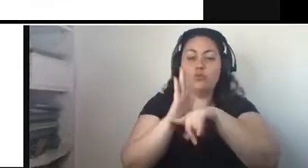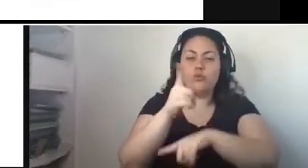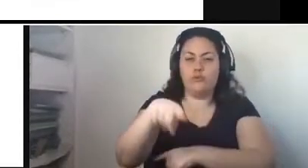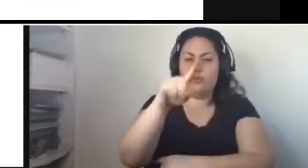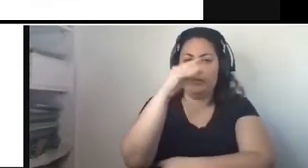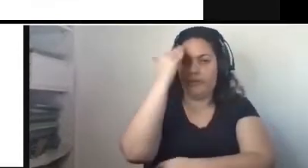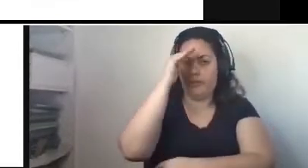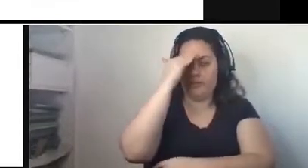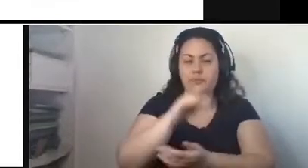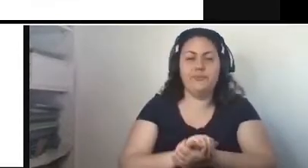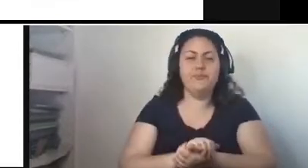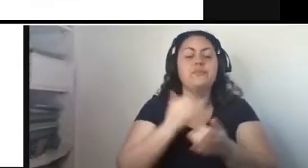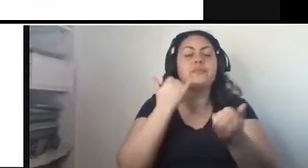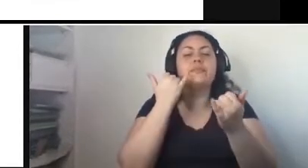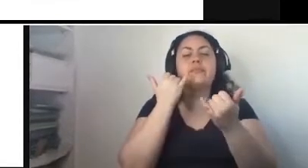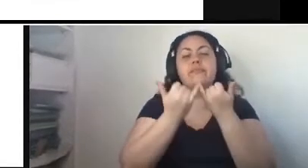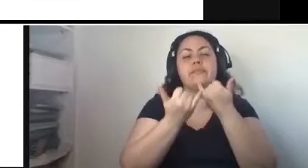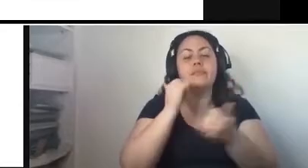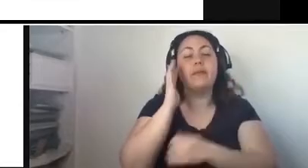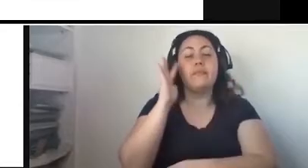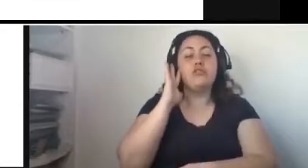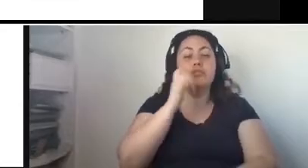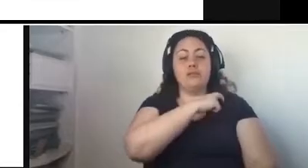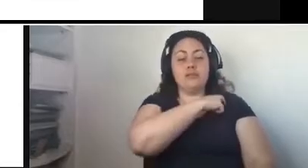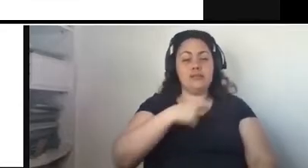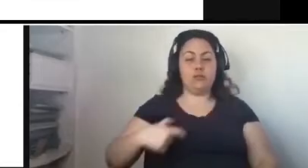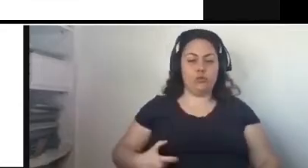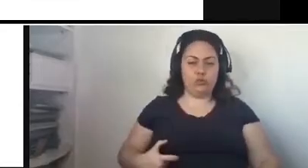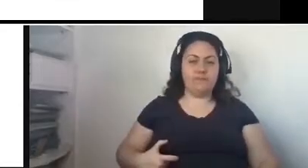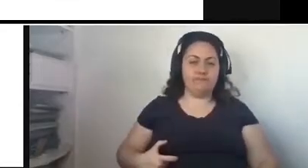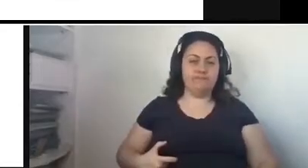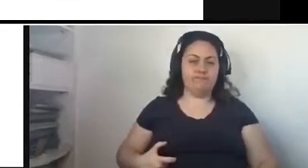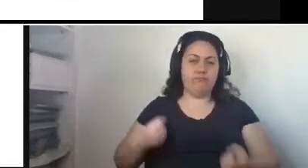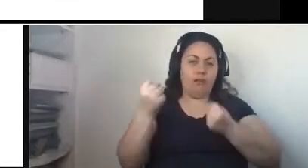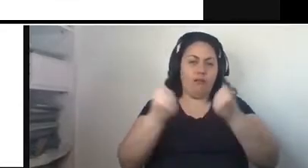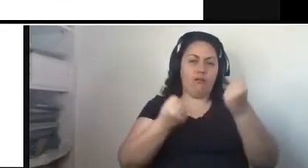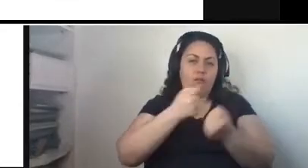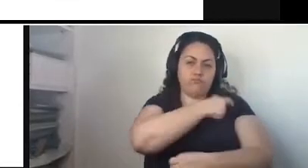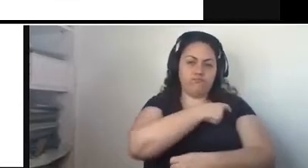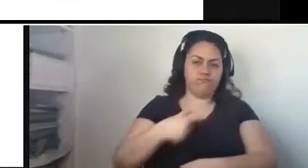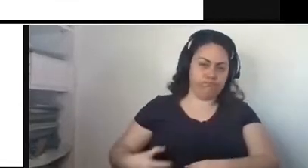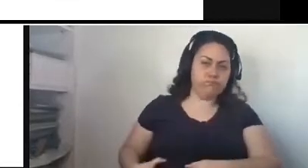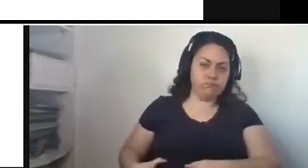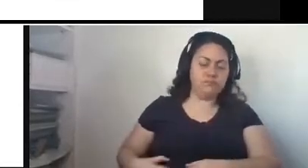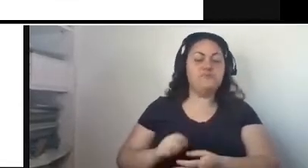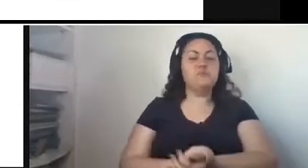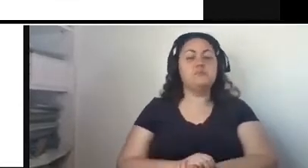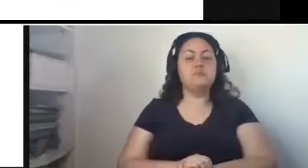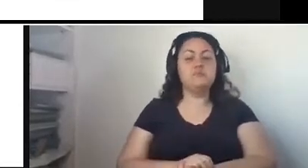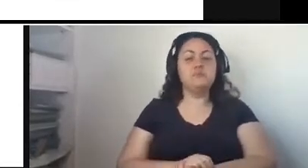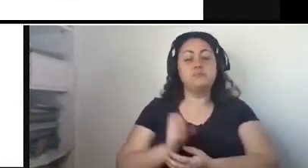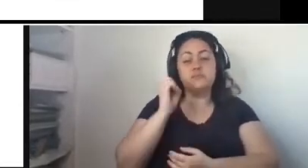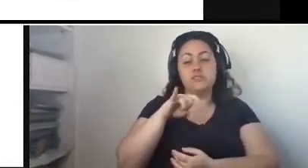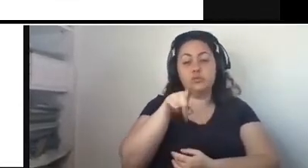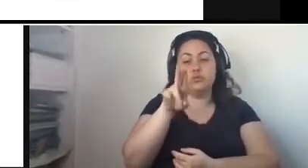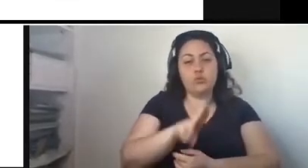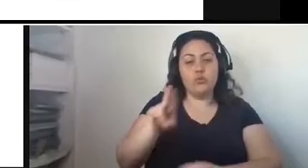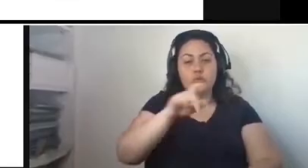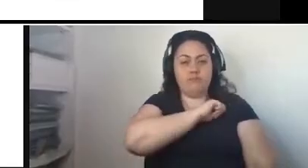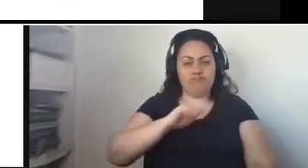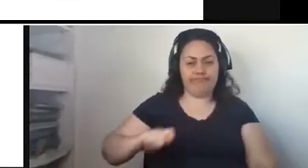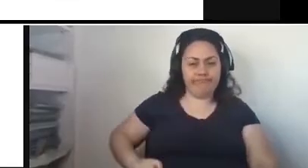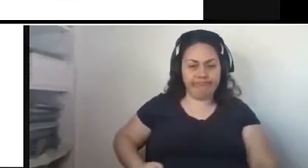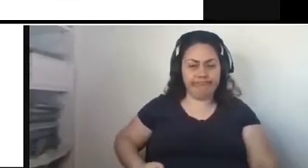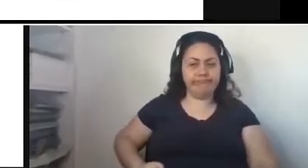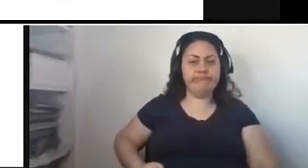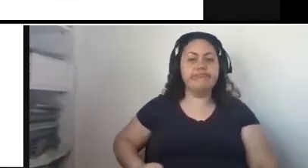de segurança. Se você estiver usando o cinto de segurança numa sociedade onde todo